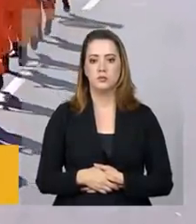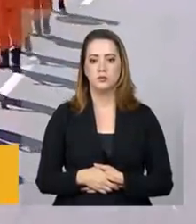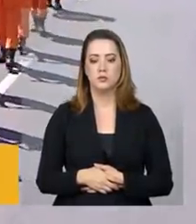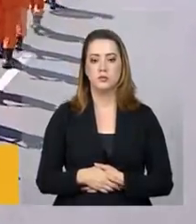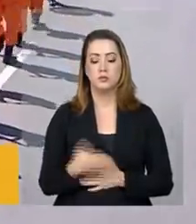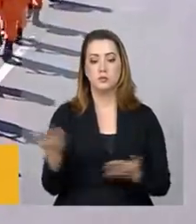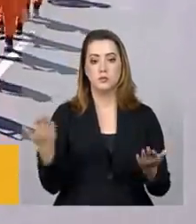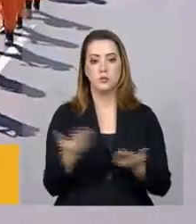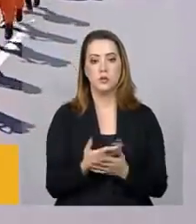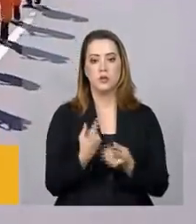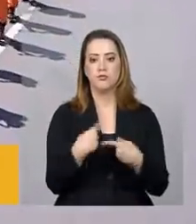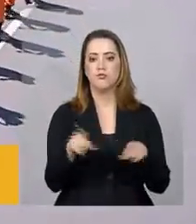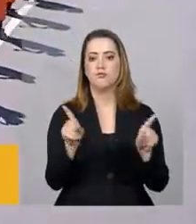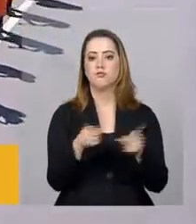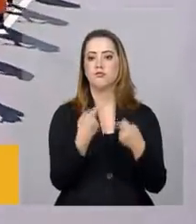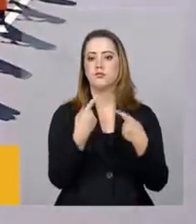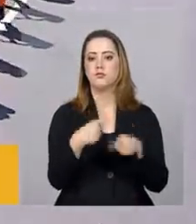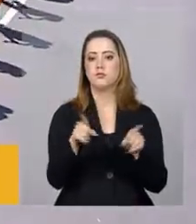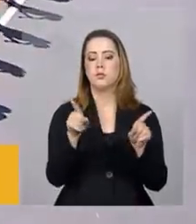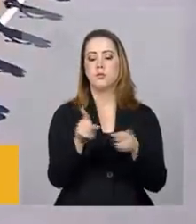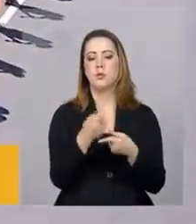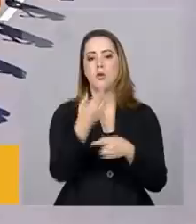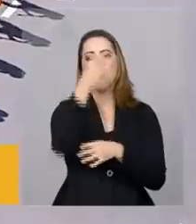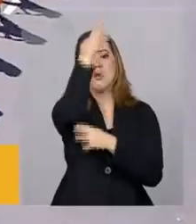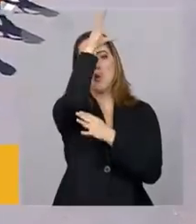Aí a banda do Corpo de Bombeiros.